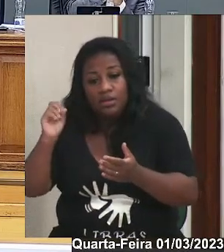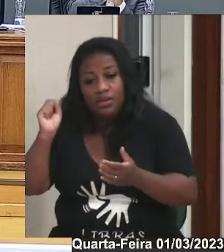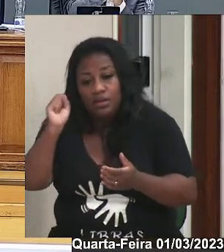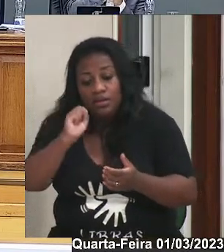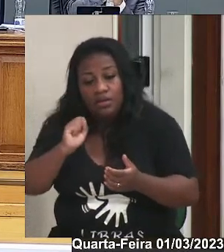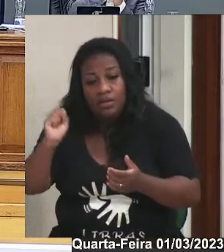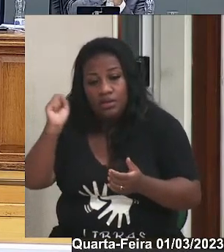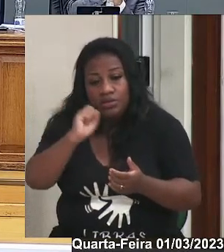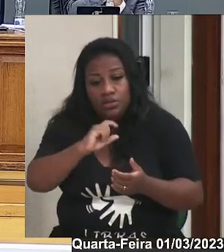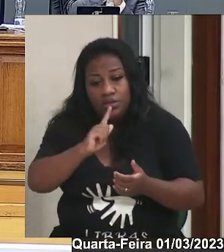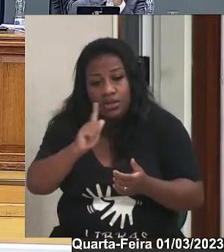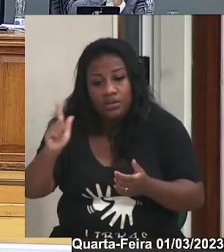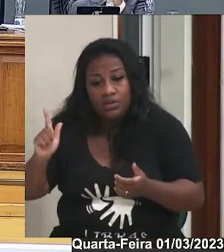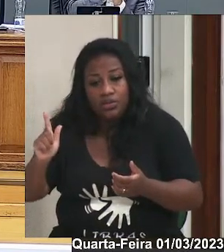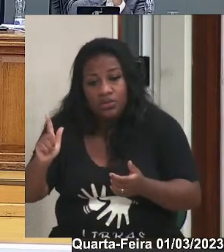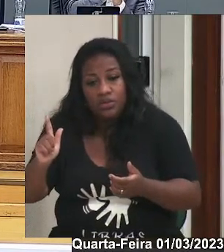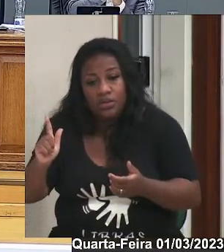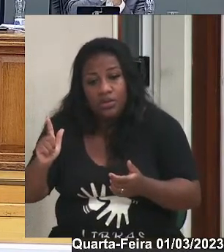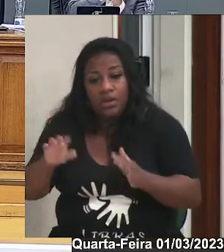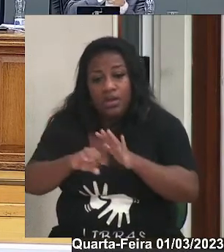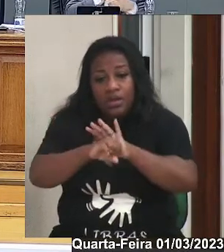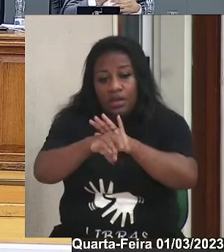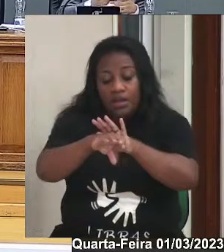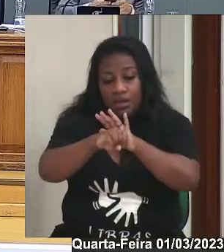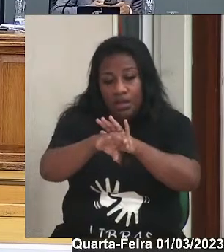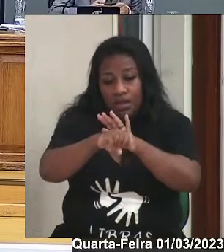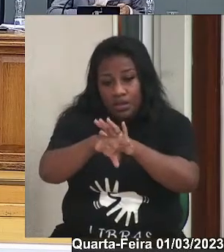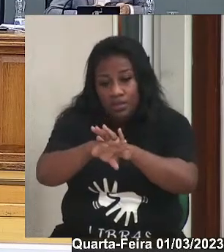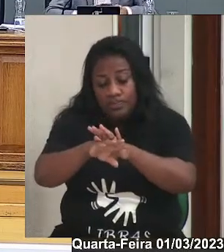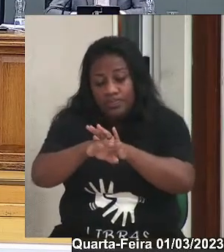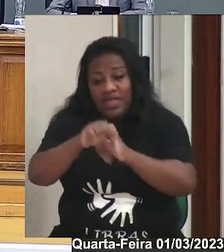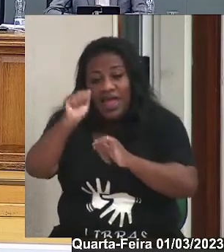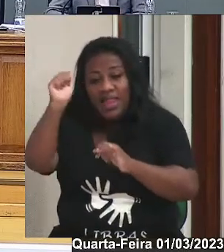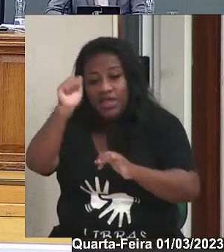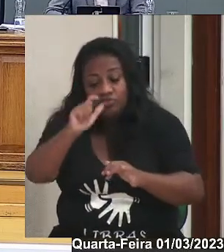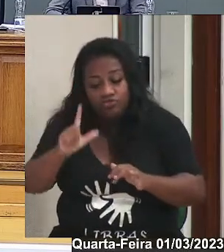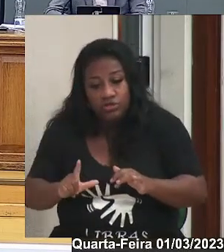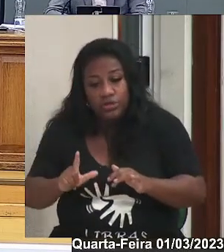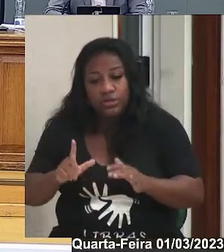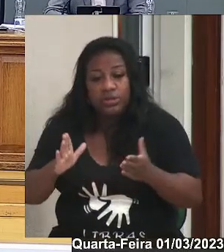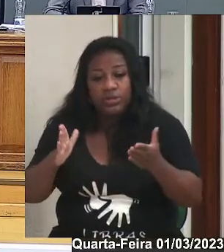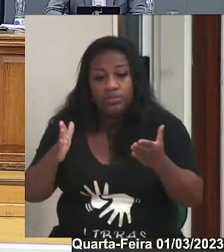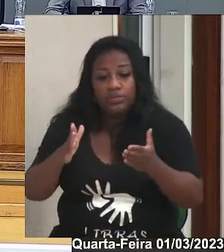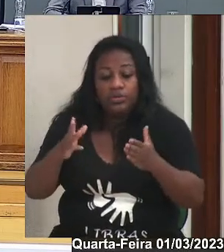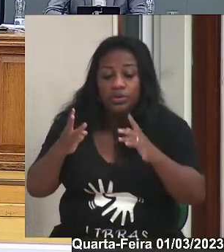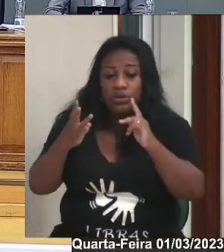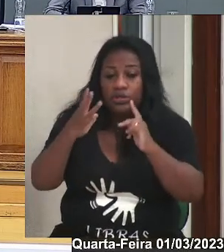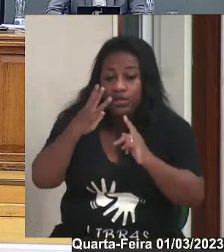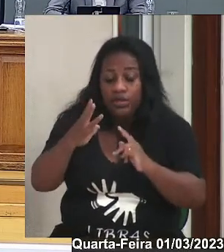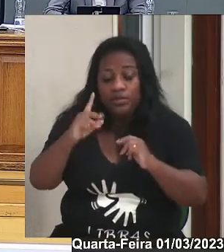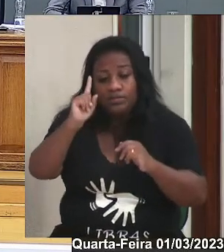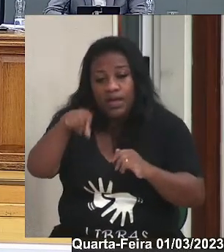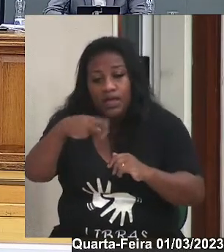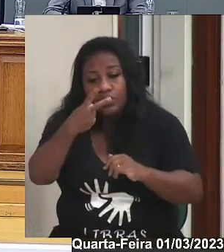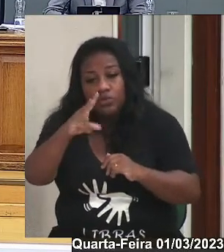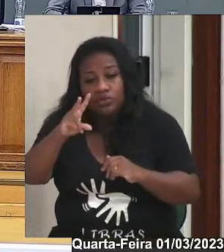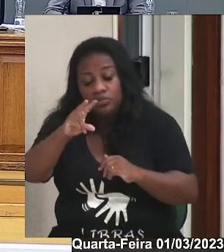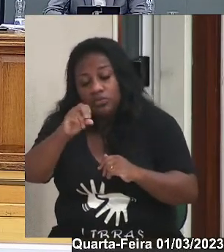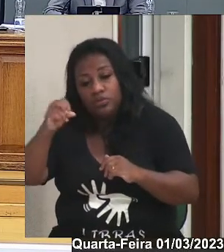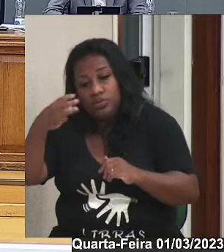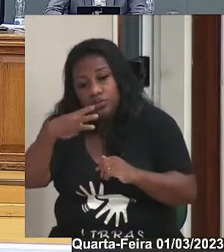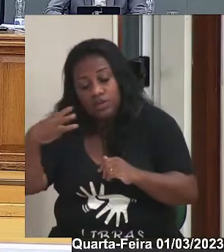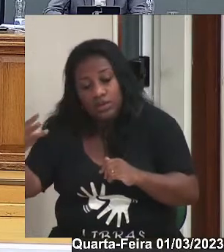03063738/2023, de autoria do vereador Alexandre Campos. Indicação de autoria do vereador Alexandre Campos. Indicação número